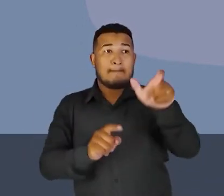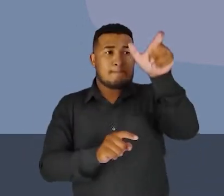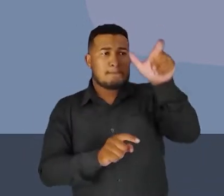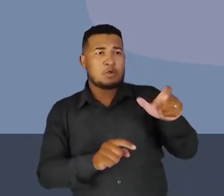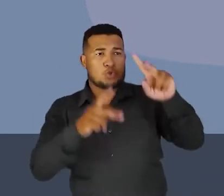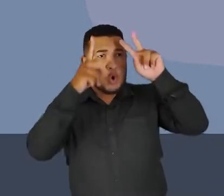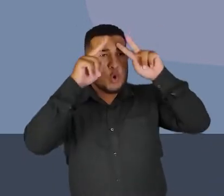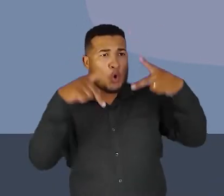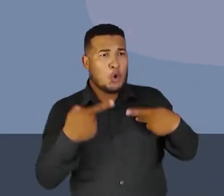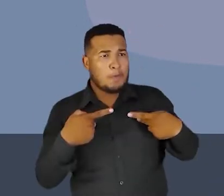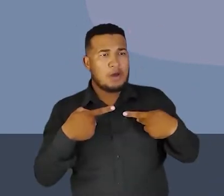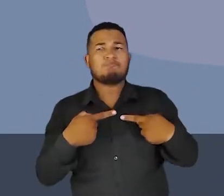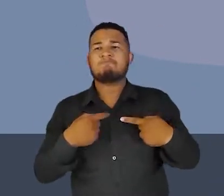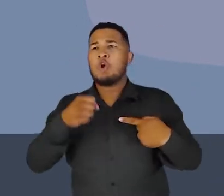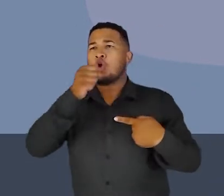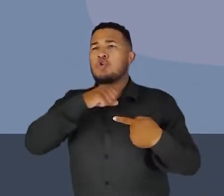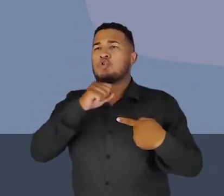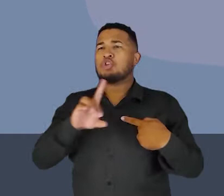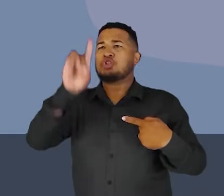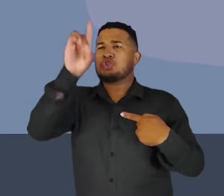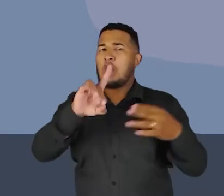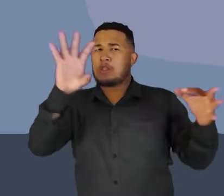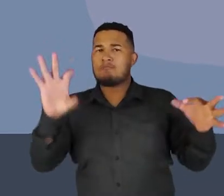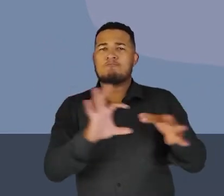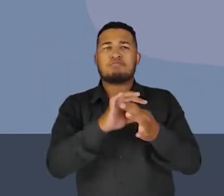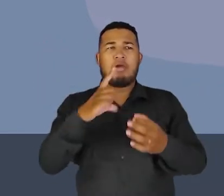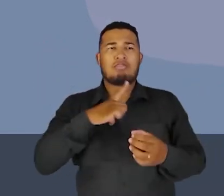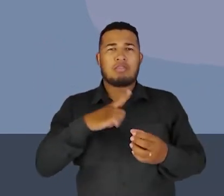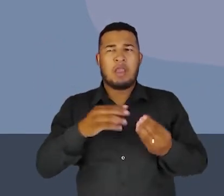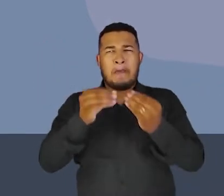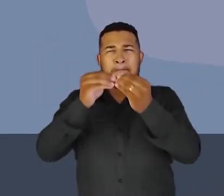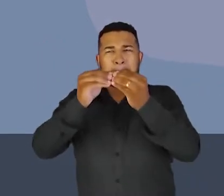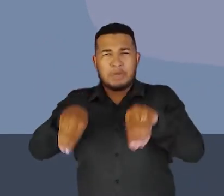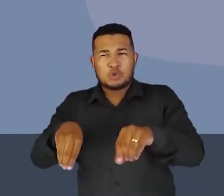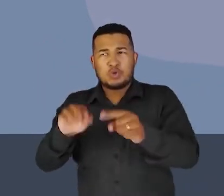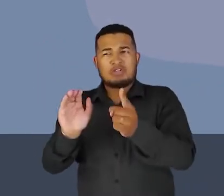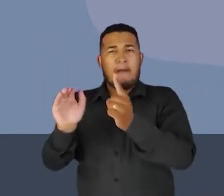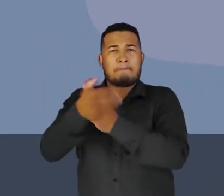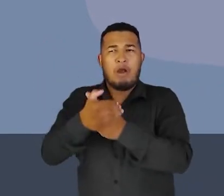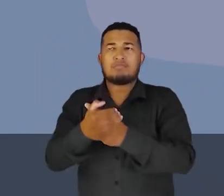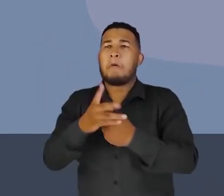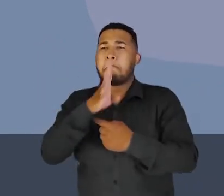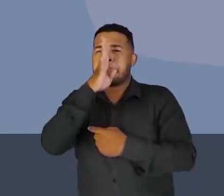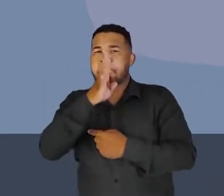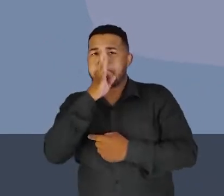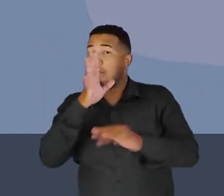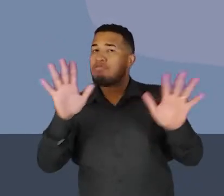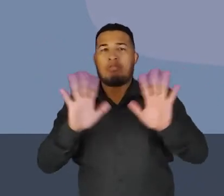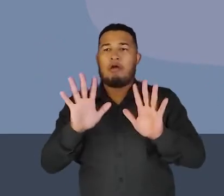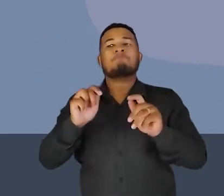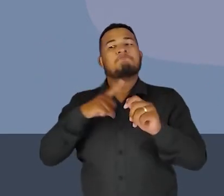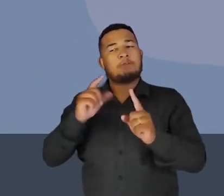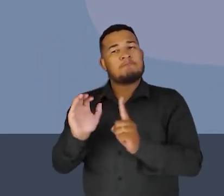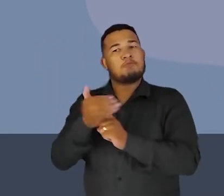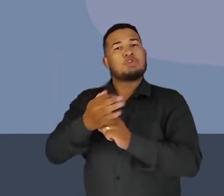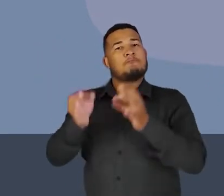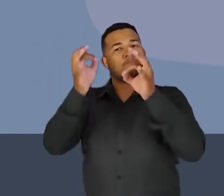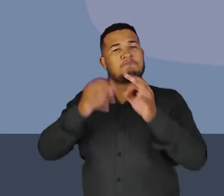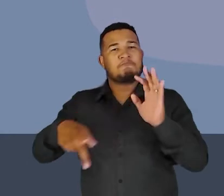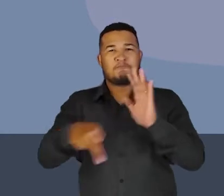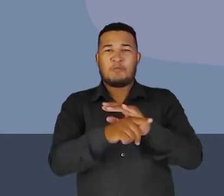pessoa humana, sem prejuízo da proteção integral de que trata esta